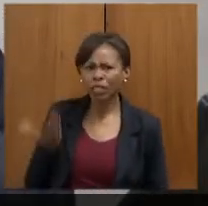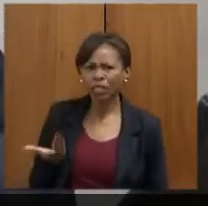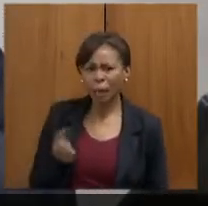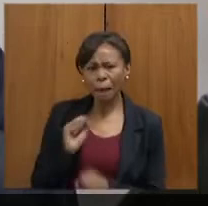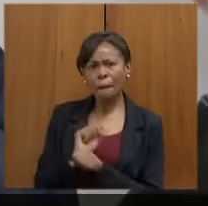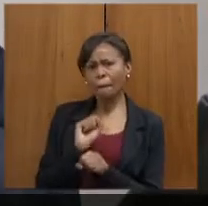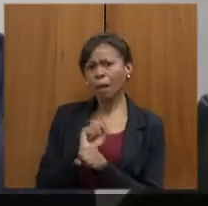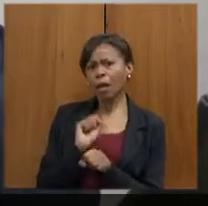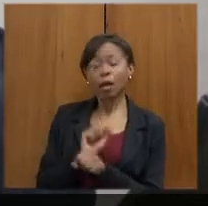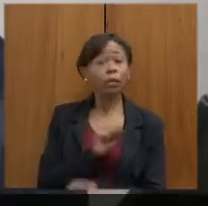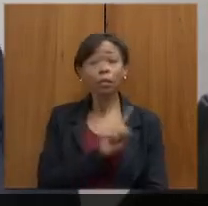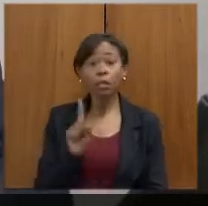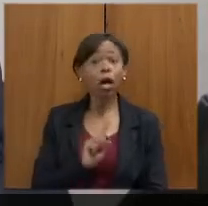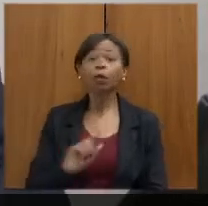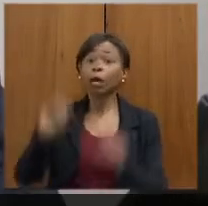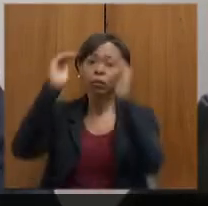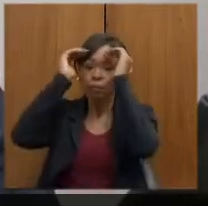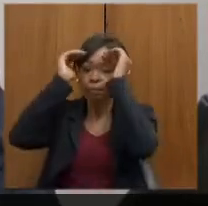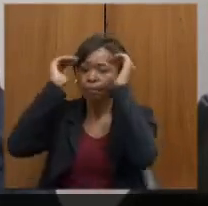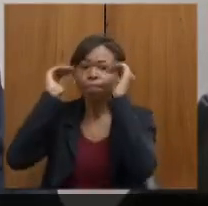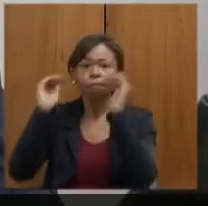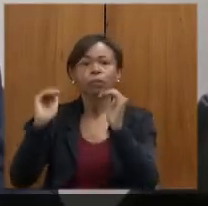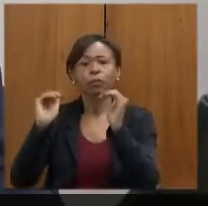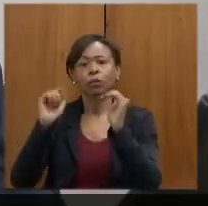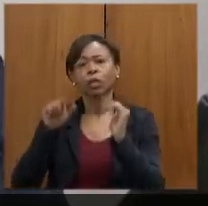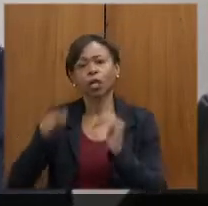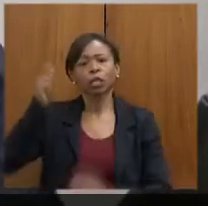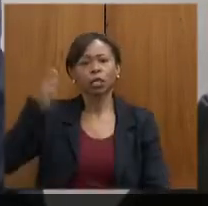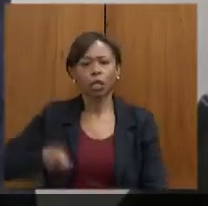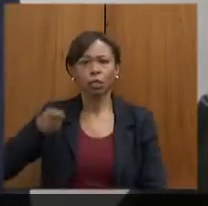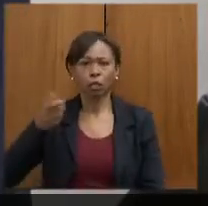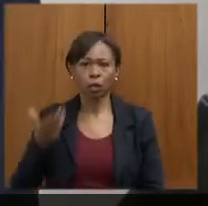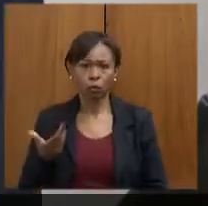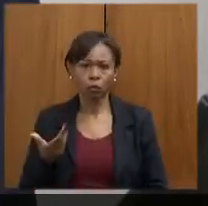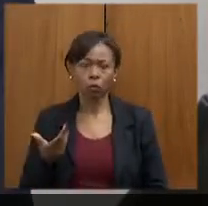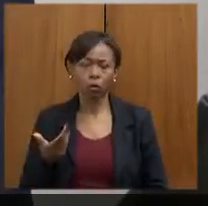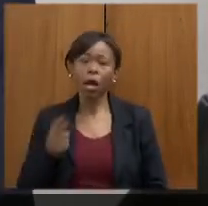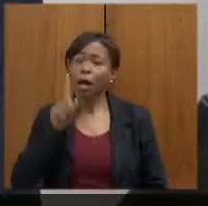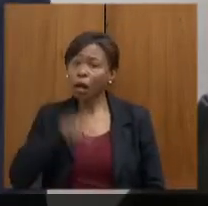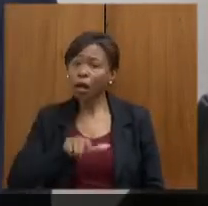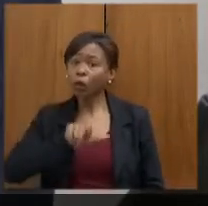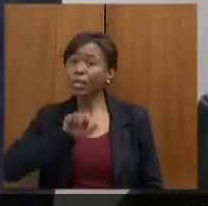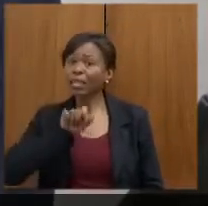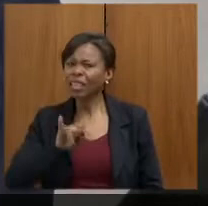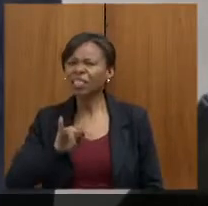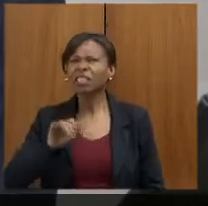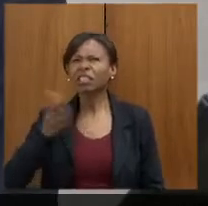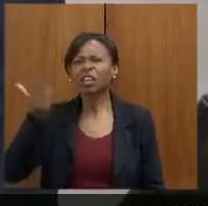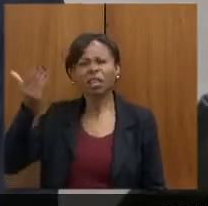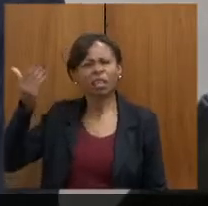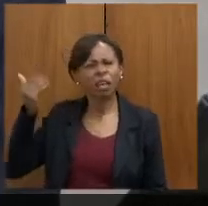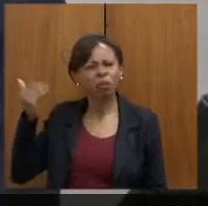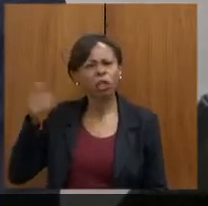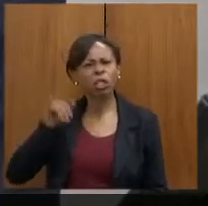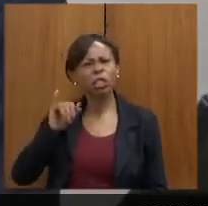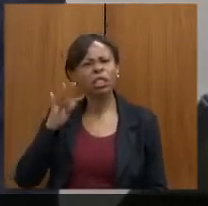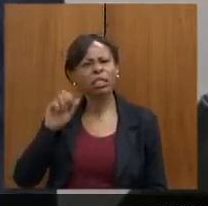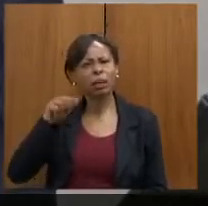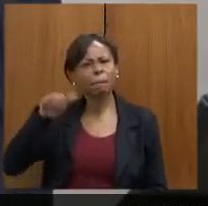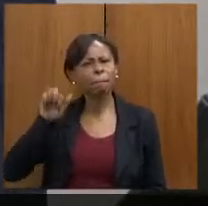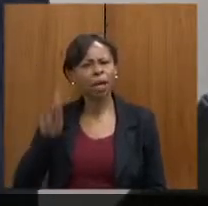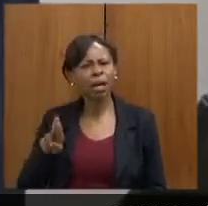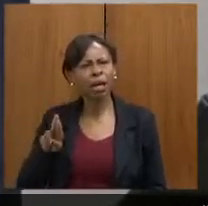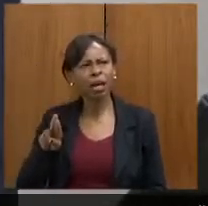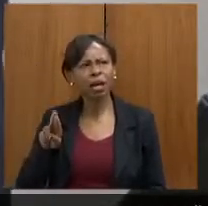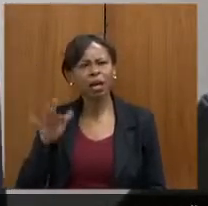mais nada cumpra-se a decisão isso eu ponho a lei da época do escrita mar Franco